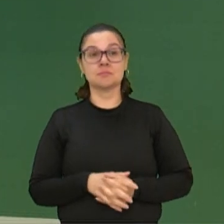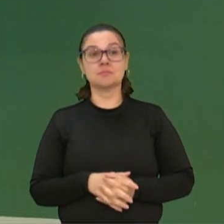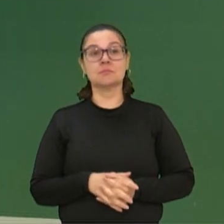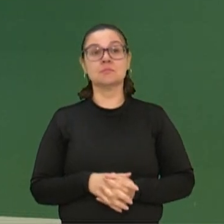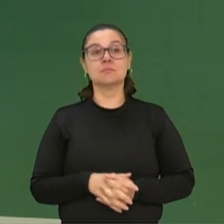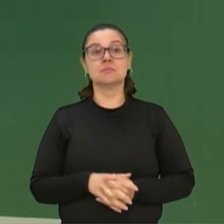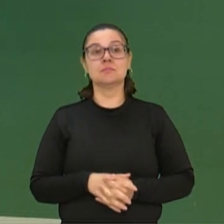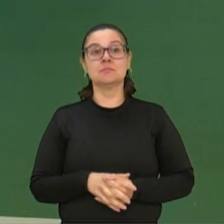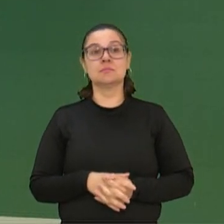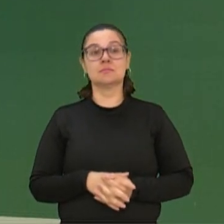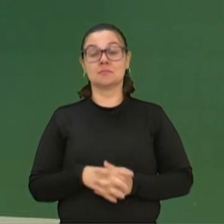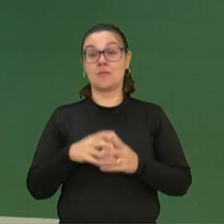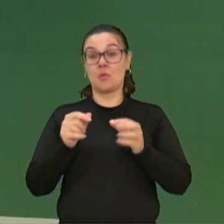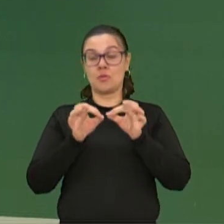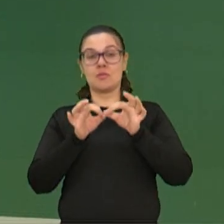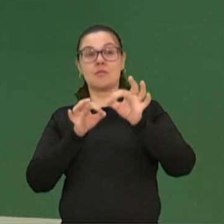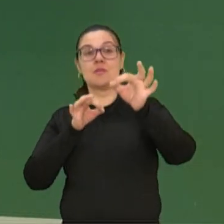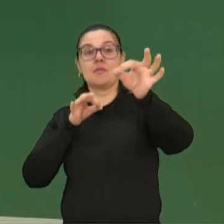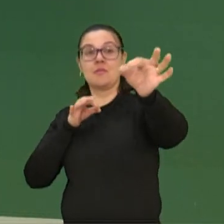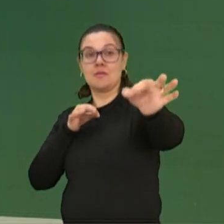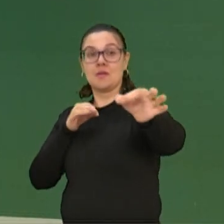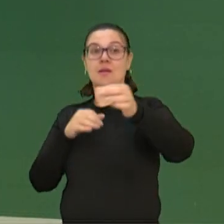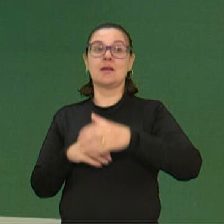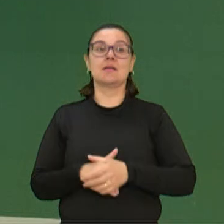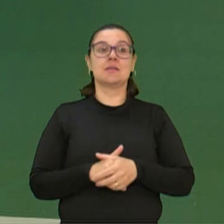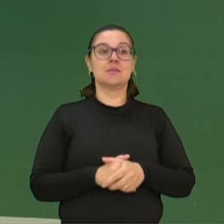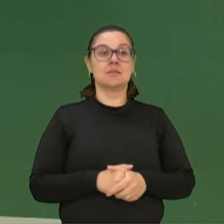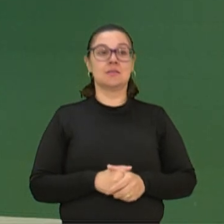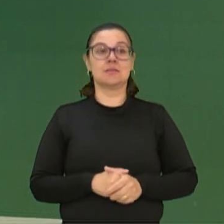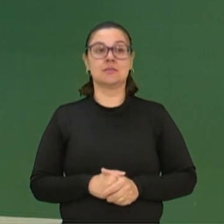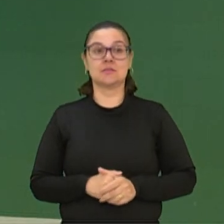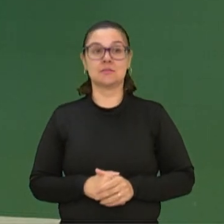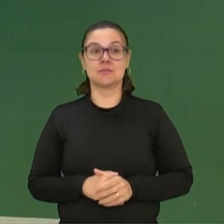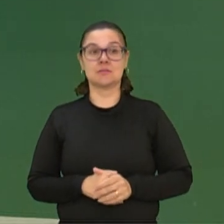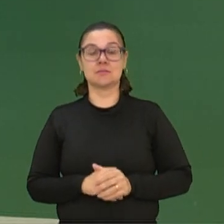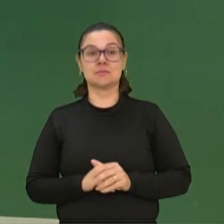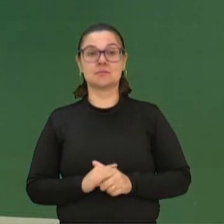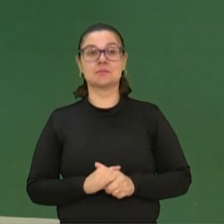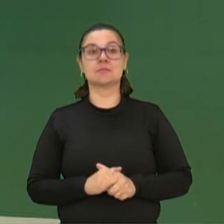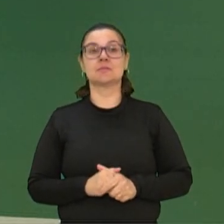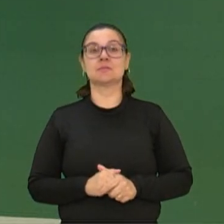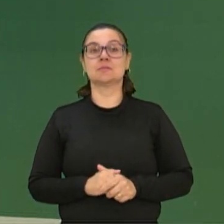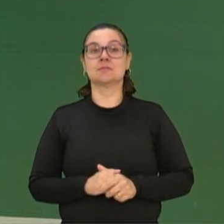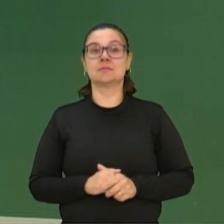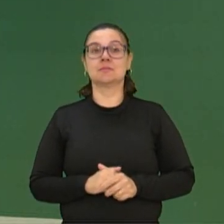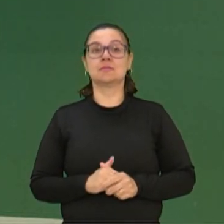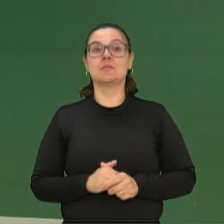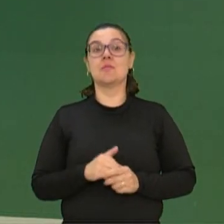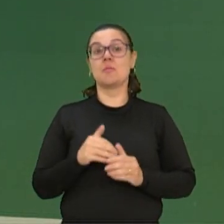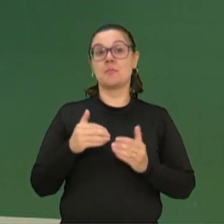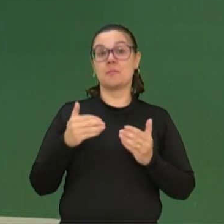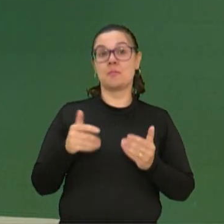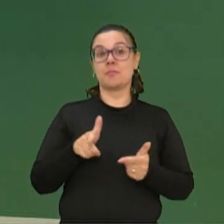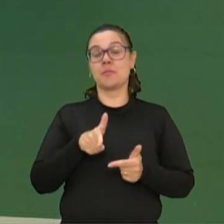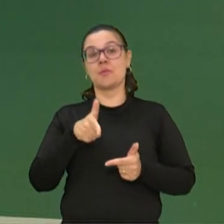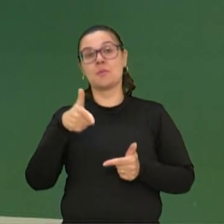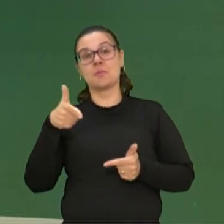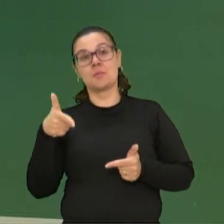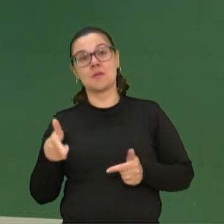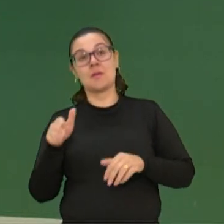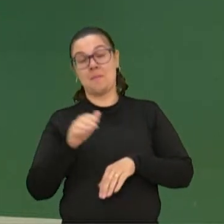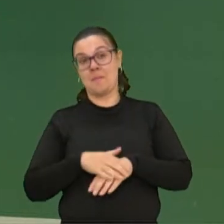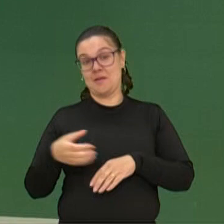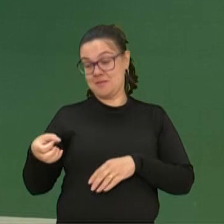qual a sua amplitude. Então, quanto que você conseguiu de amplitude de movimento. Aqui é um banco de